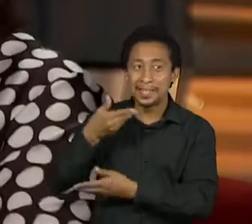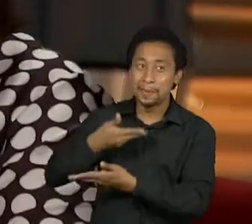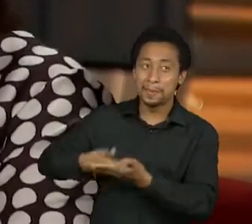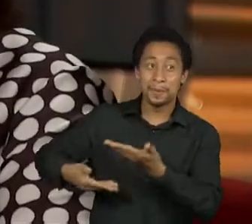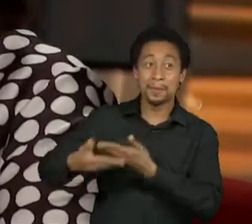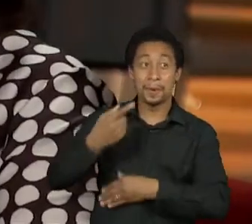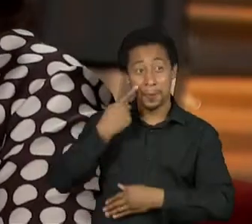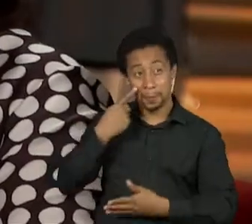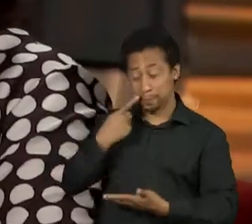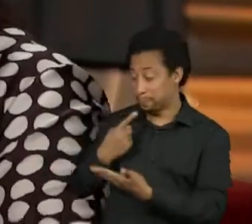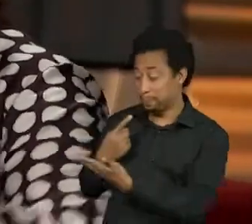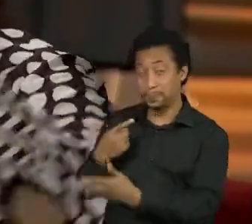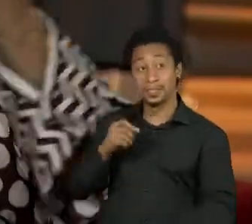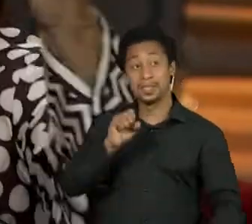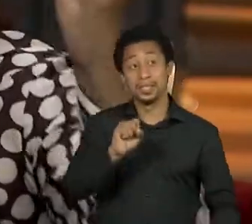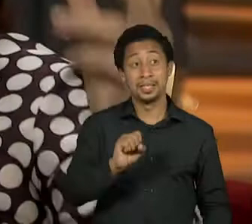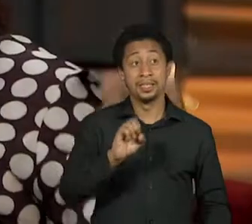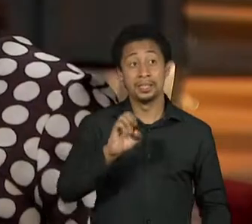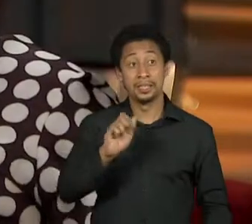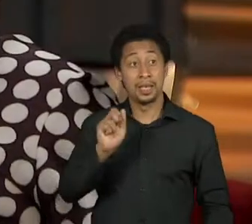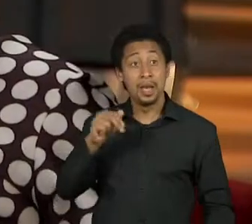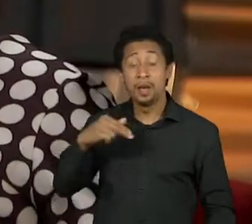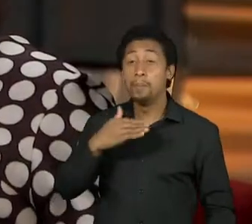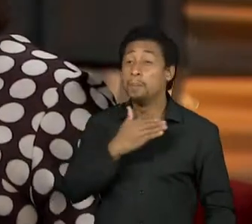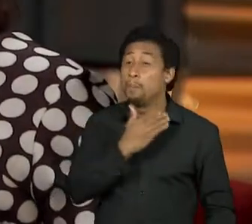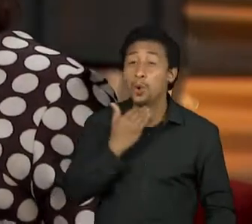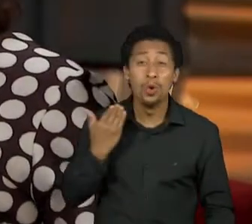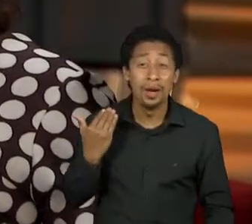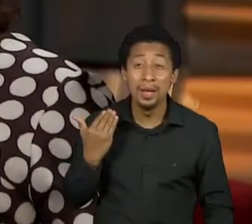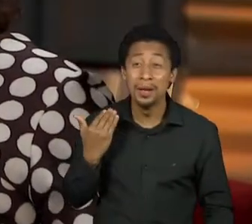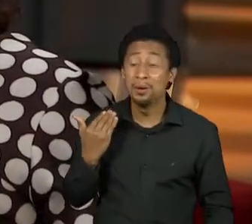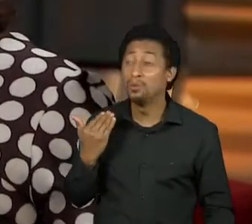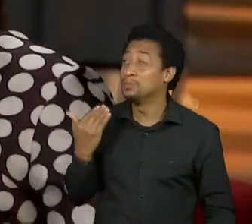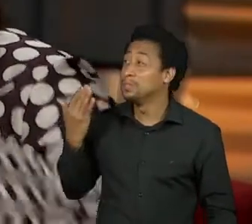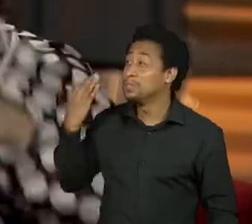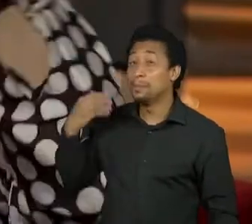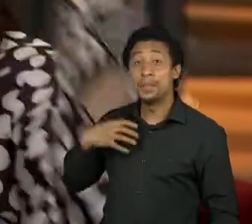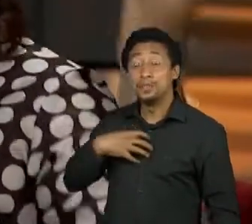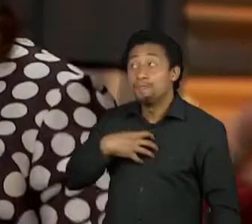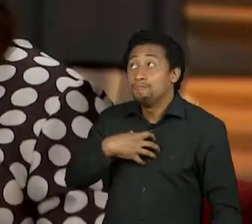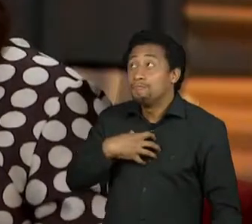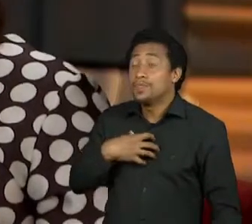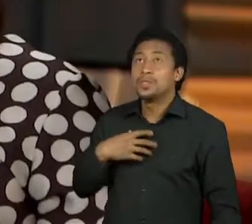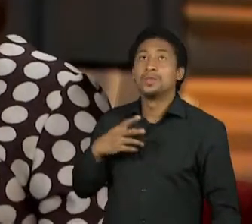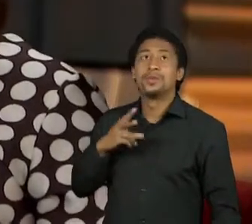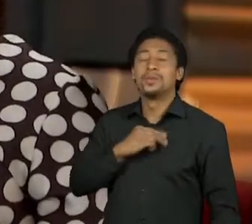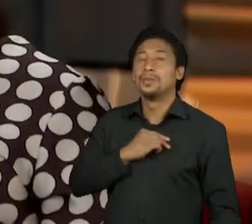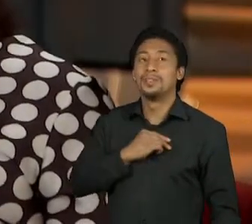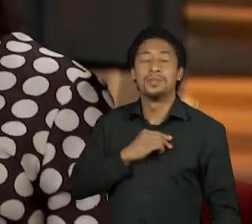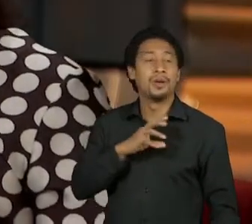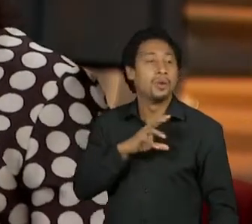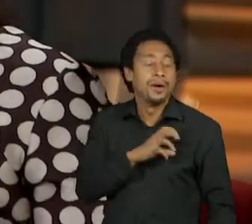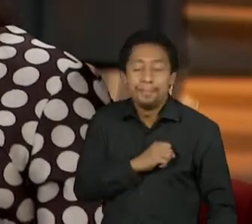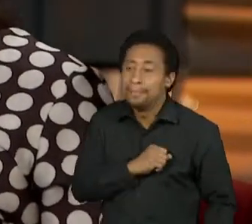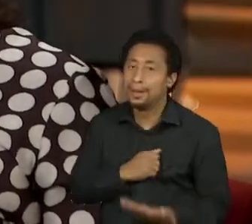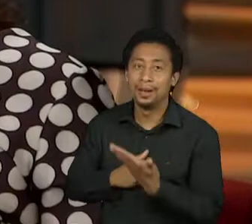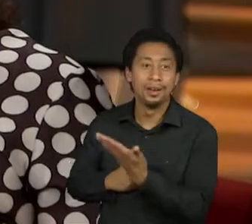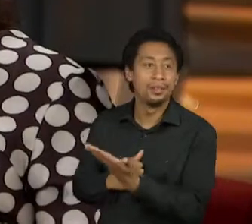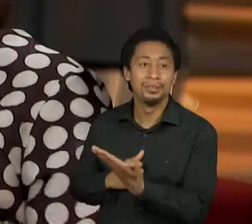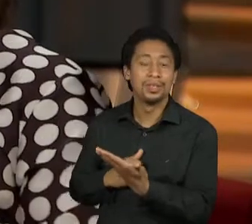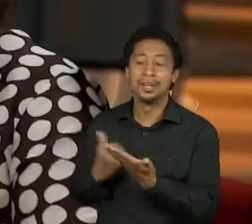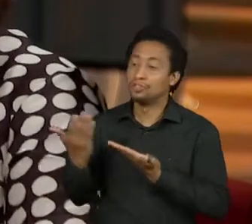ele morreu para a gente aí eu tava respirando o mesmo ar que o seu uniforme eu quando ele morreu porque adorar chamo Pode até ser ele Bárbaro é